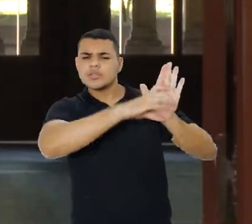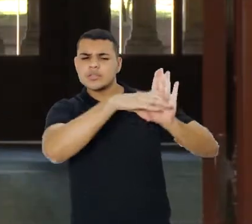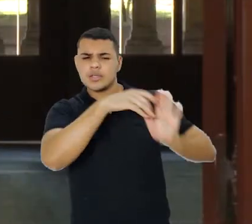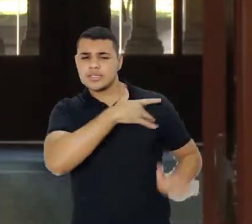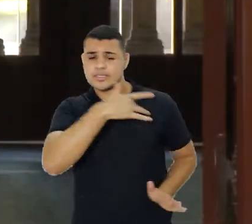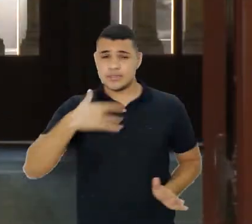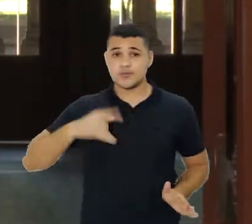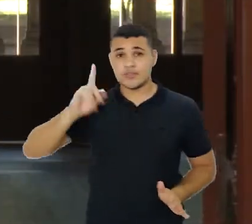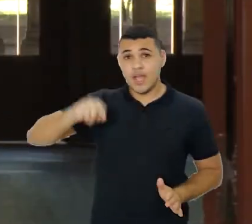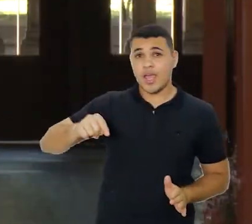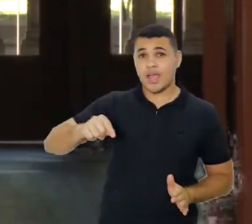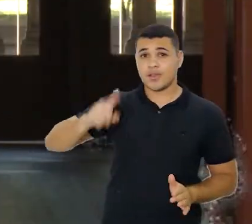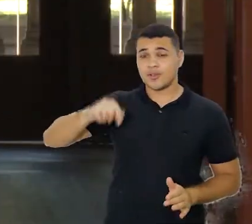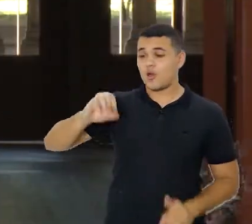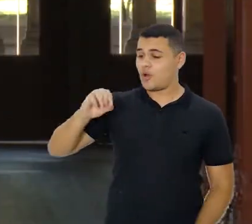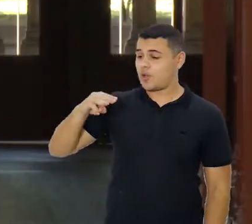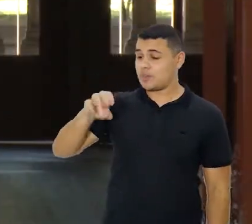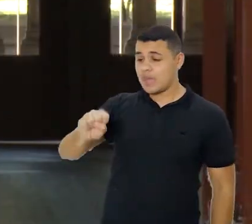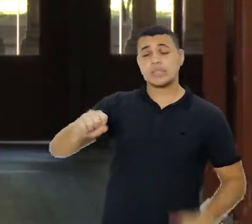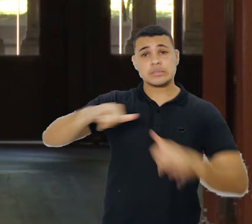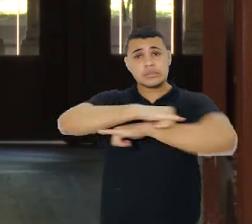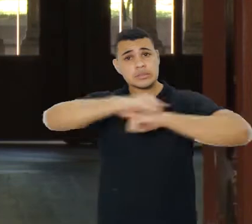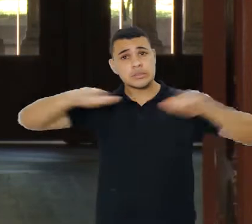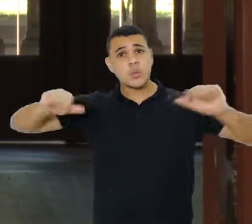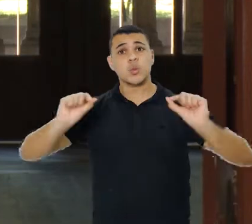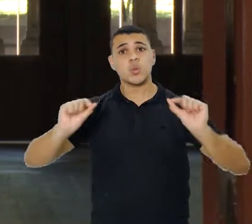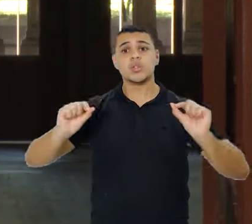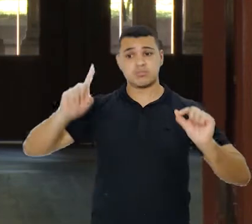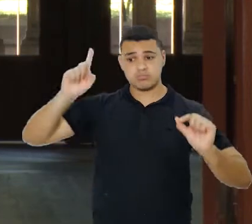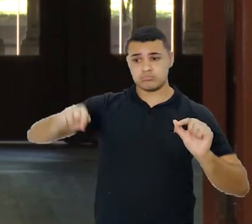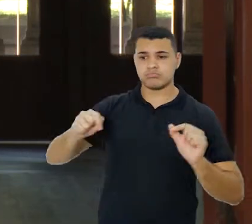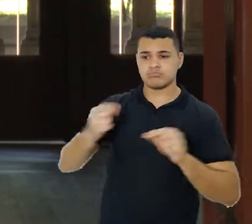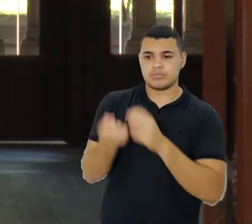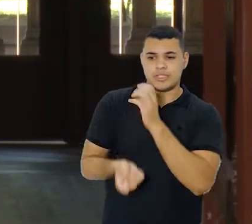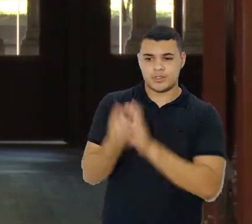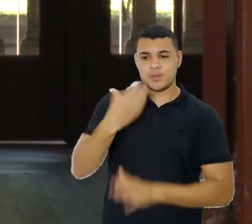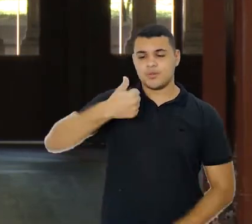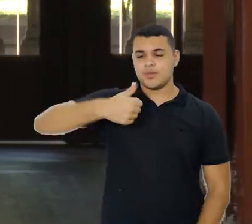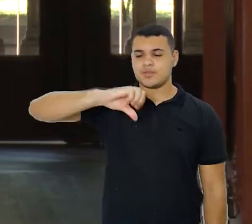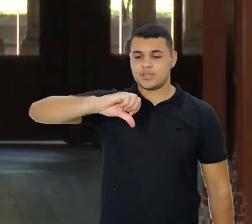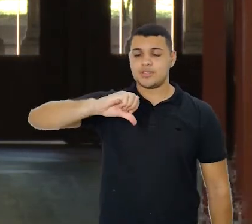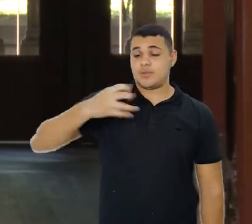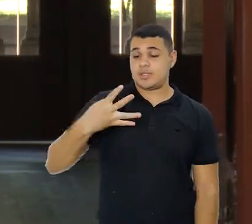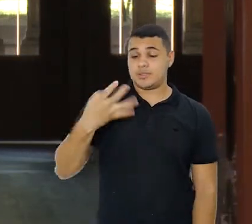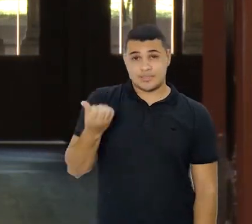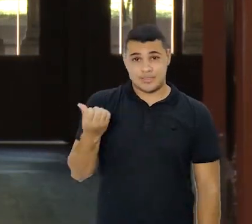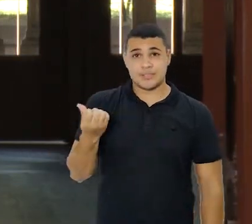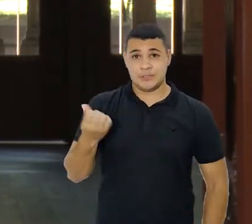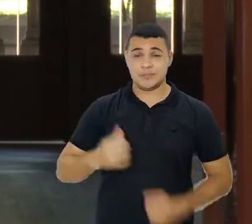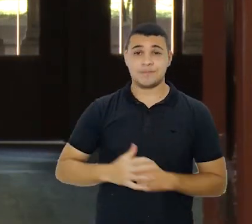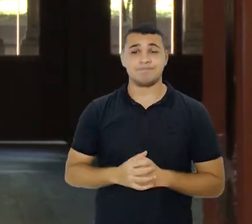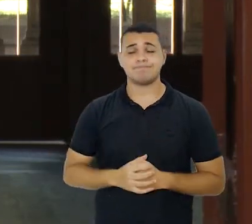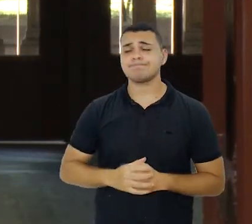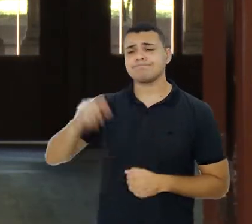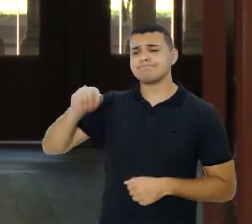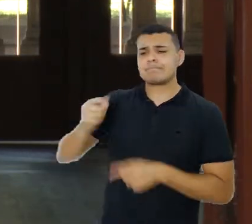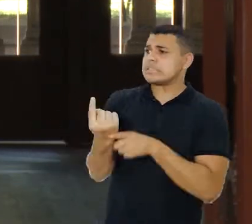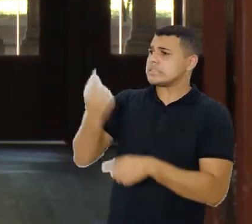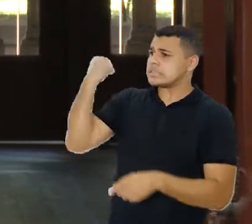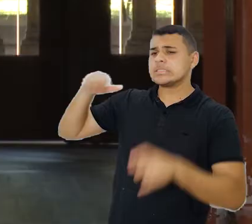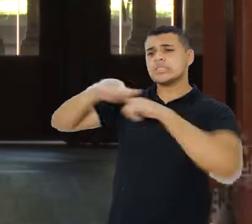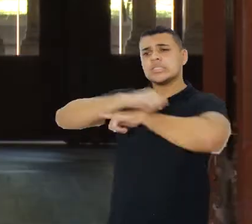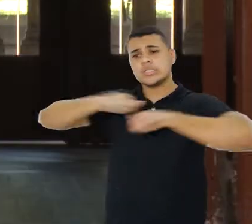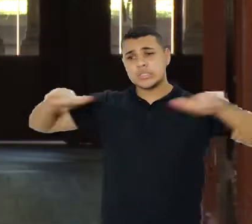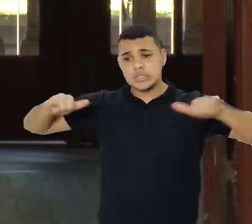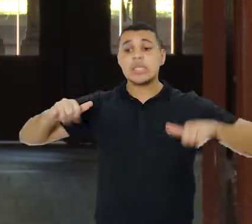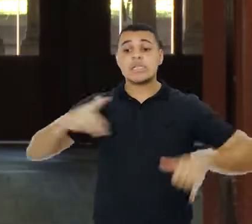saúde bastante conhecida é a da Organização Mundial da Saúde, formulada em 1946,